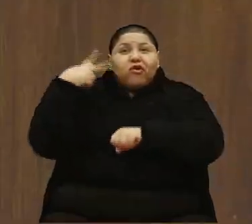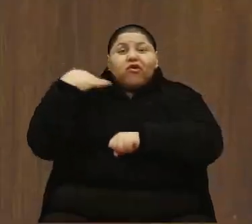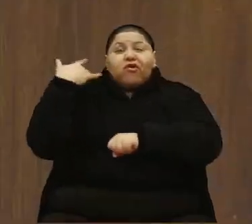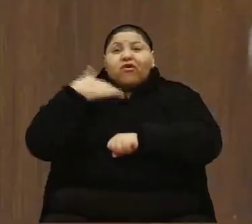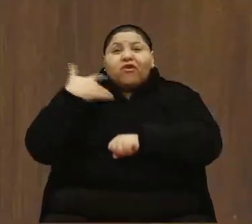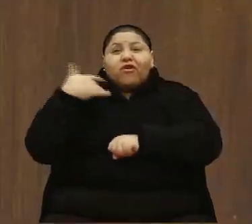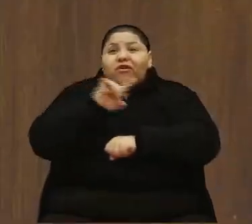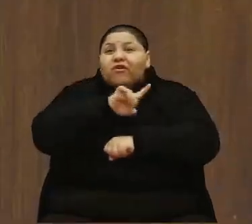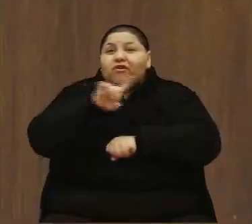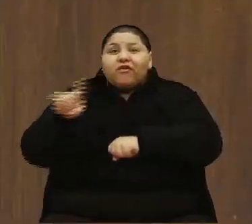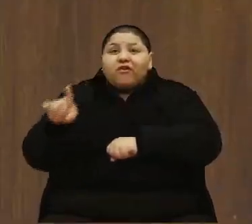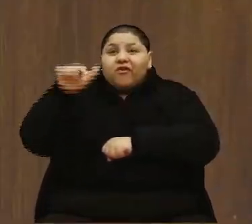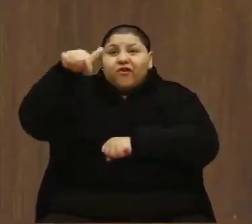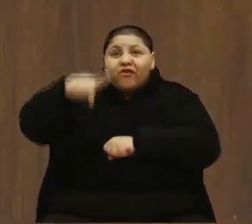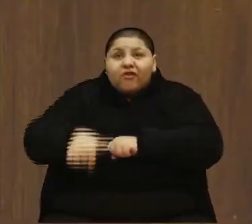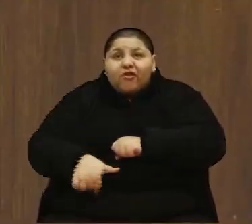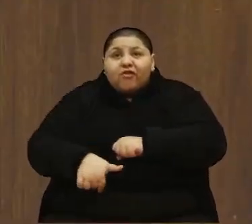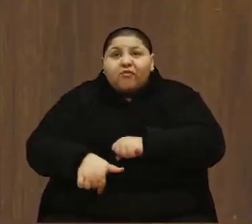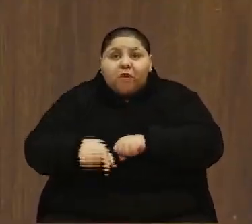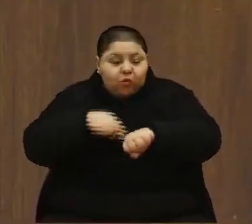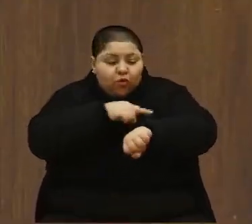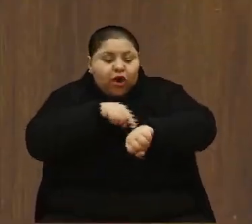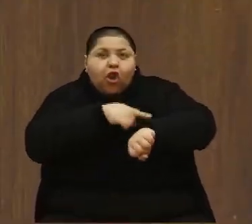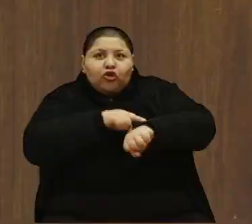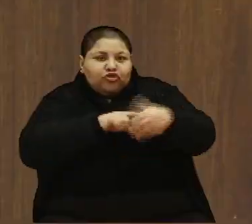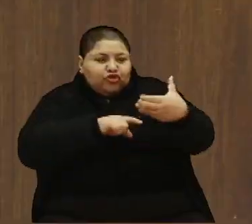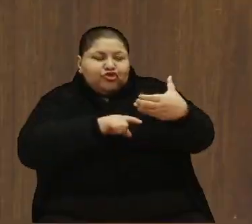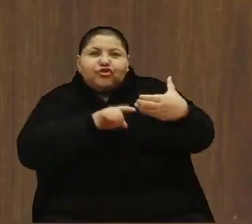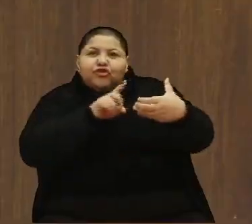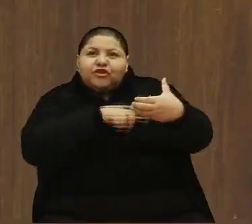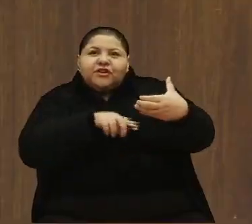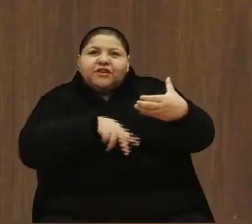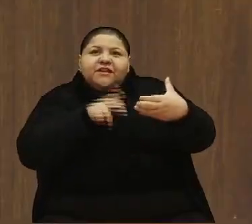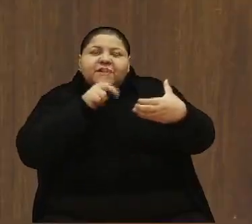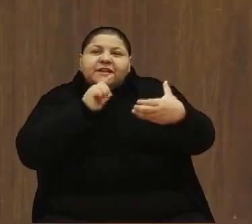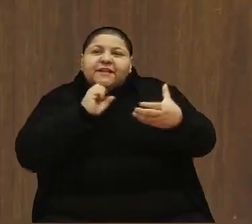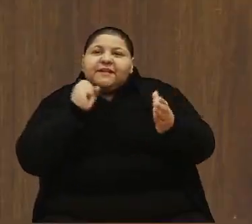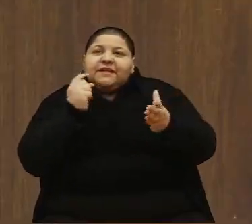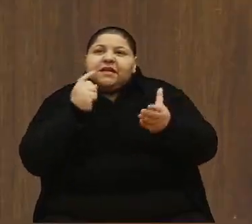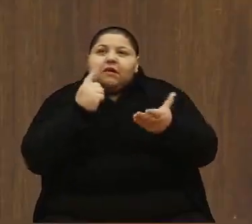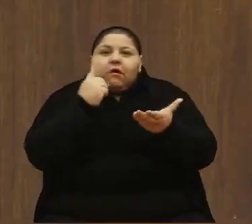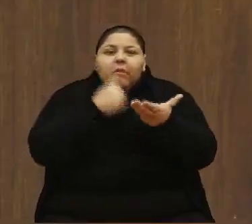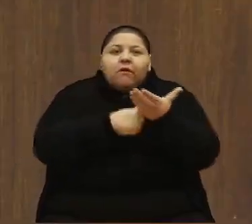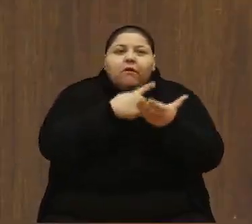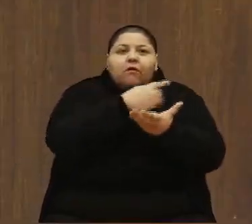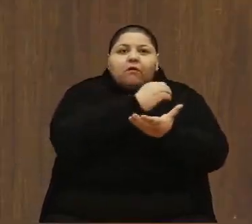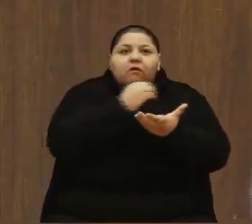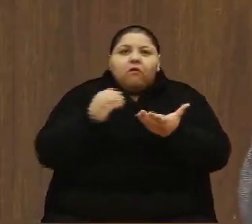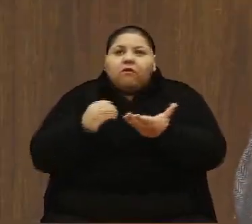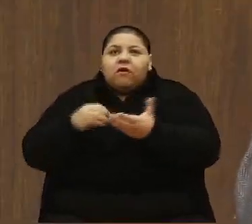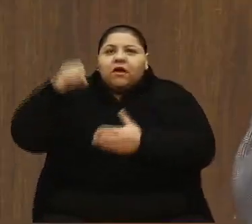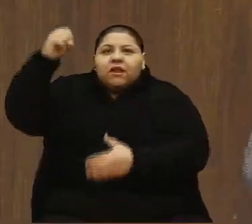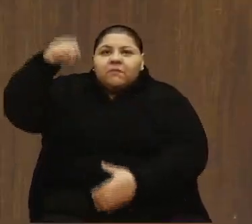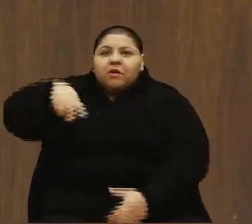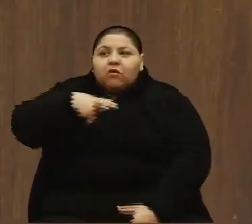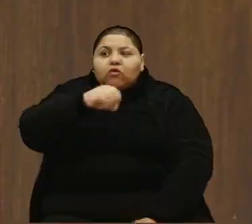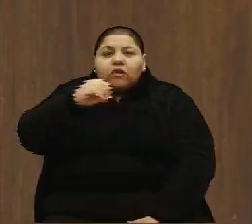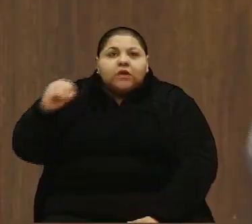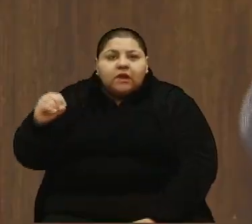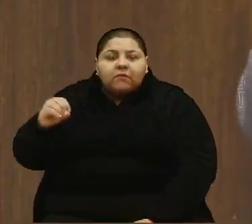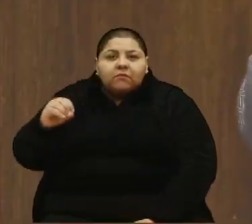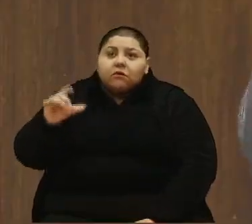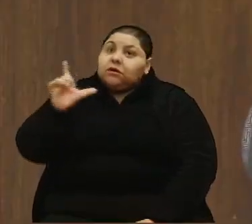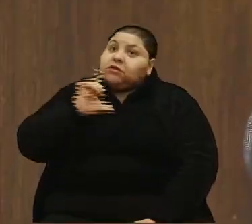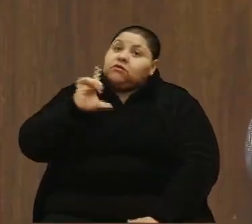seguinte: eles não vieram no meu relógio, o meu relógio está marcando 100 e na minha conta está marcando 500. Então, bom,